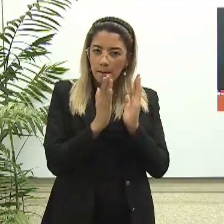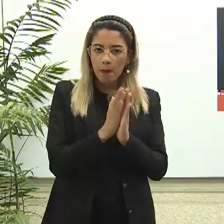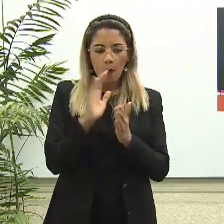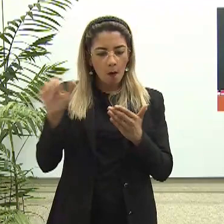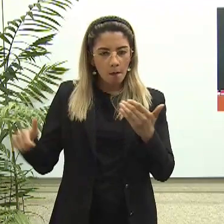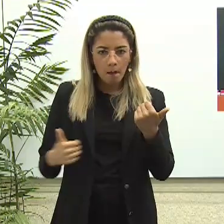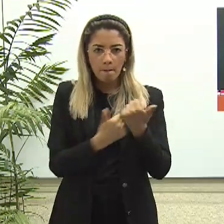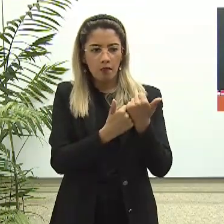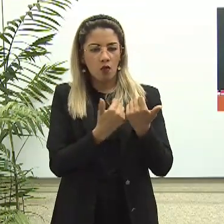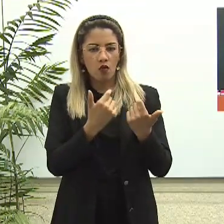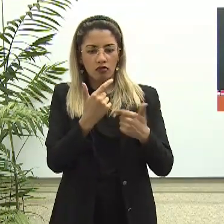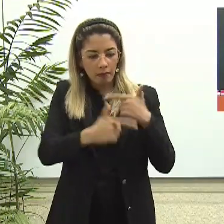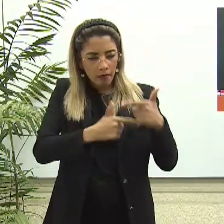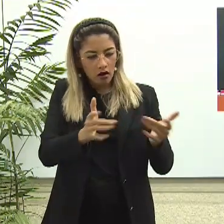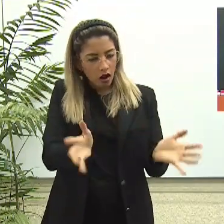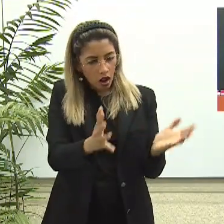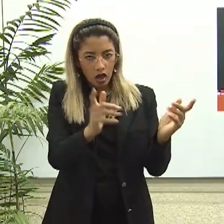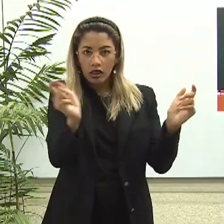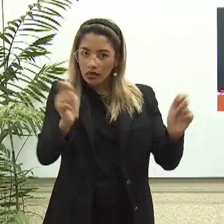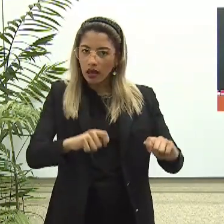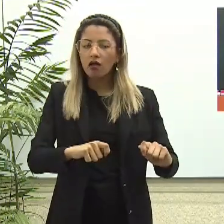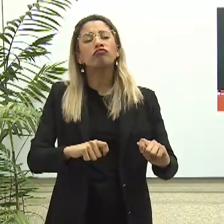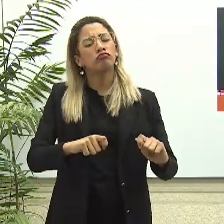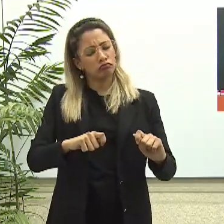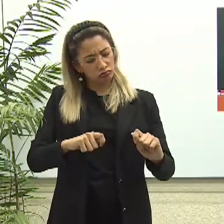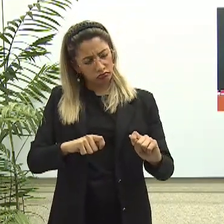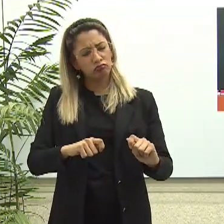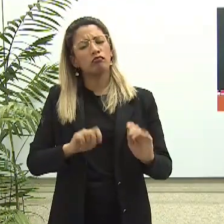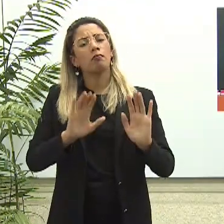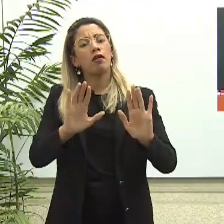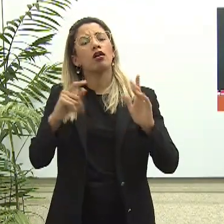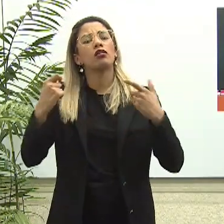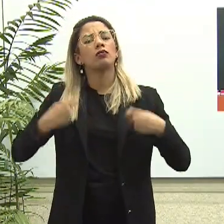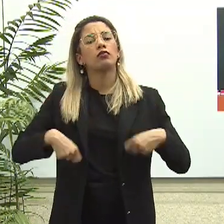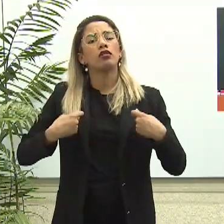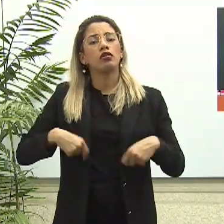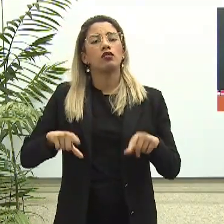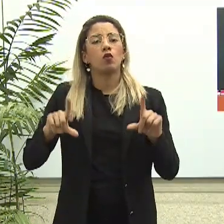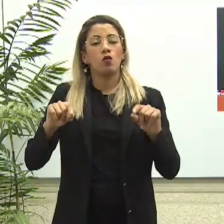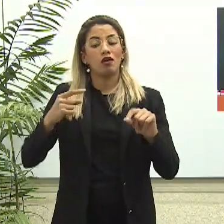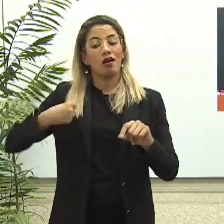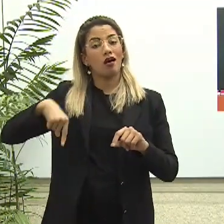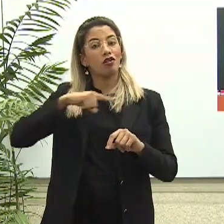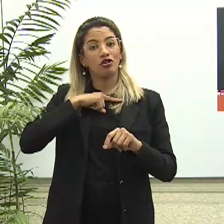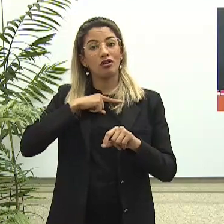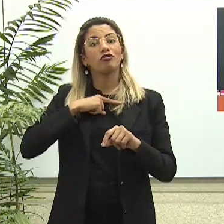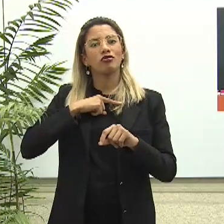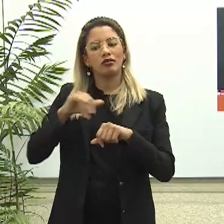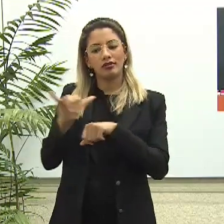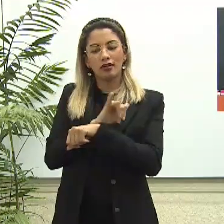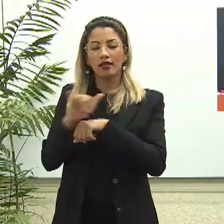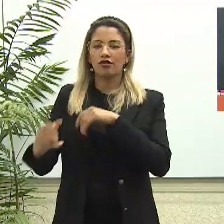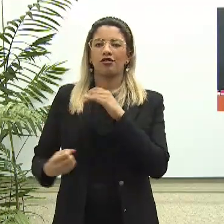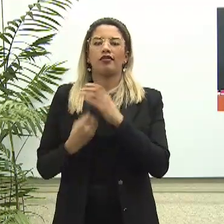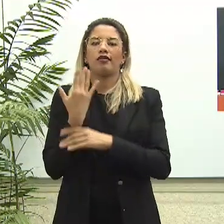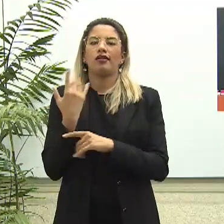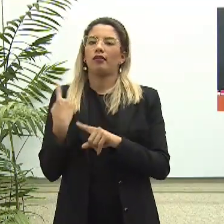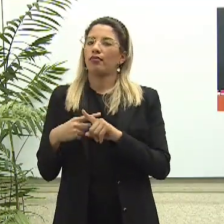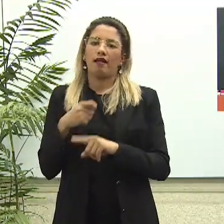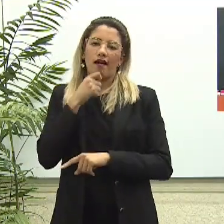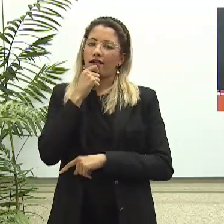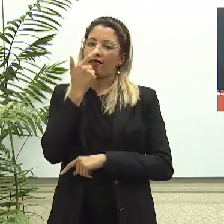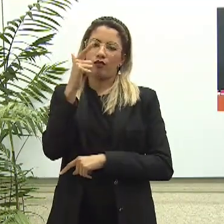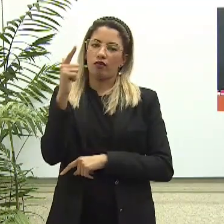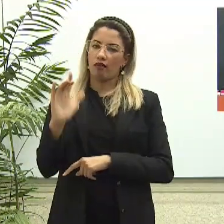trabalho tem tem mas nós precisamos criar essas soluções porque elas não estão criadas